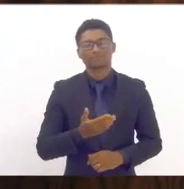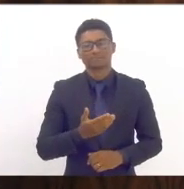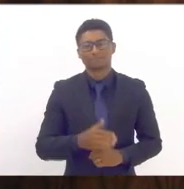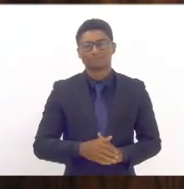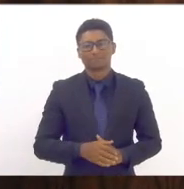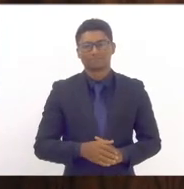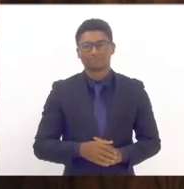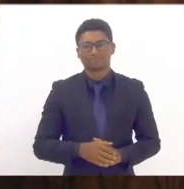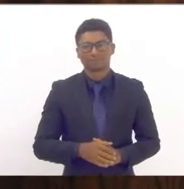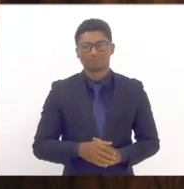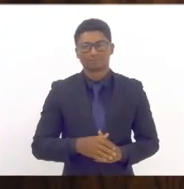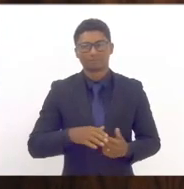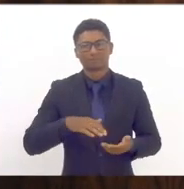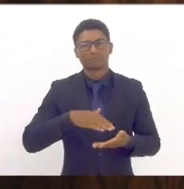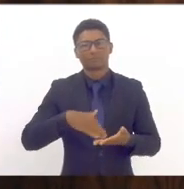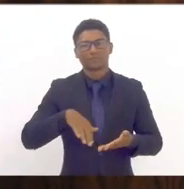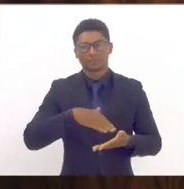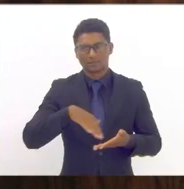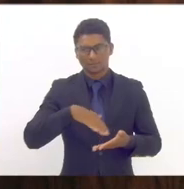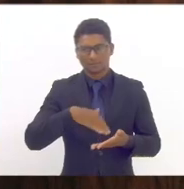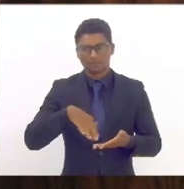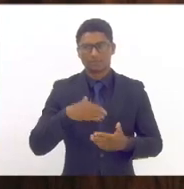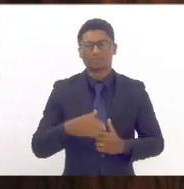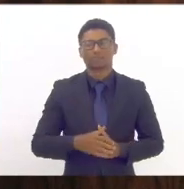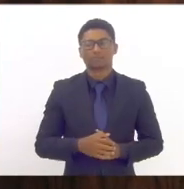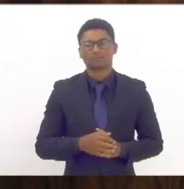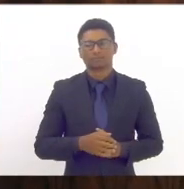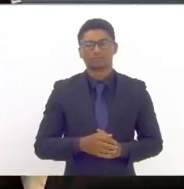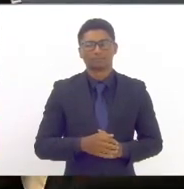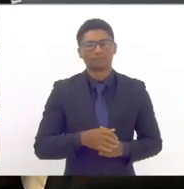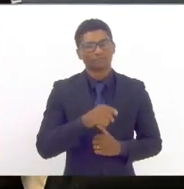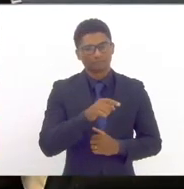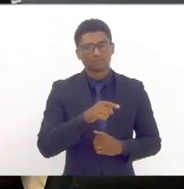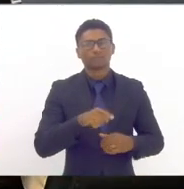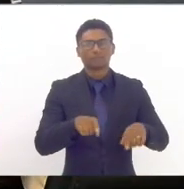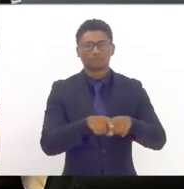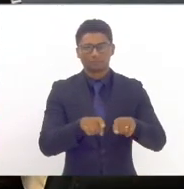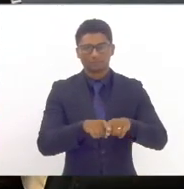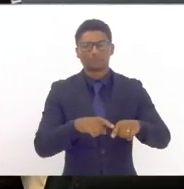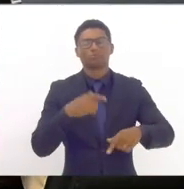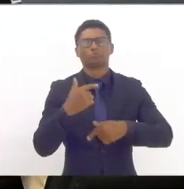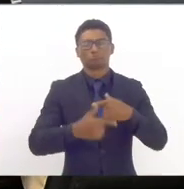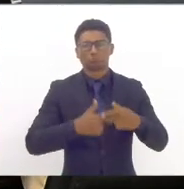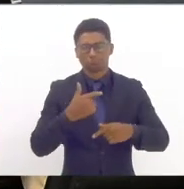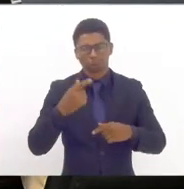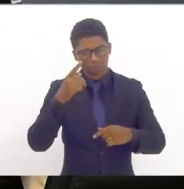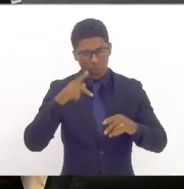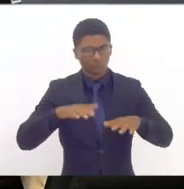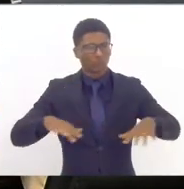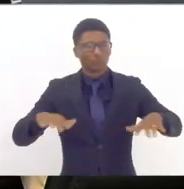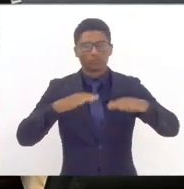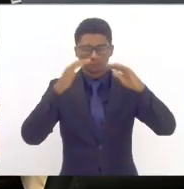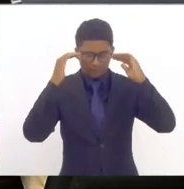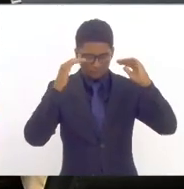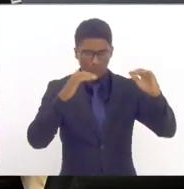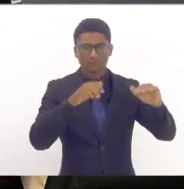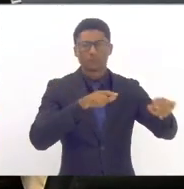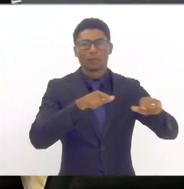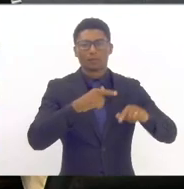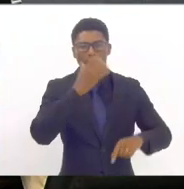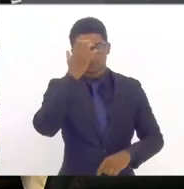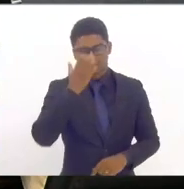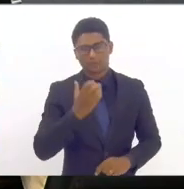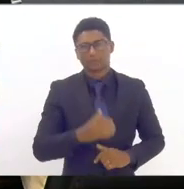querido secretário, uma pessoa brilhante, respeitada, que faz um trabalho sério,